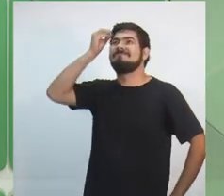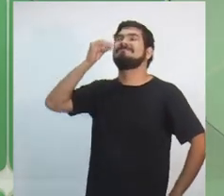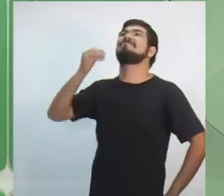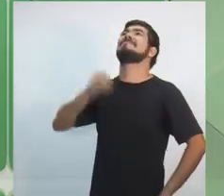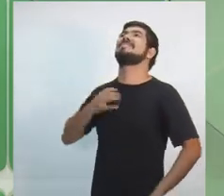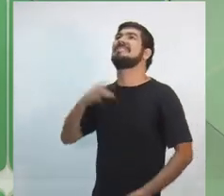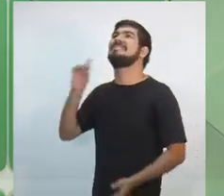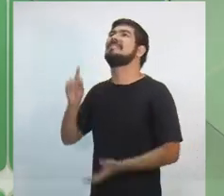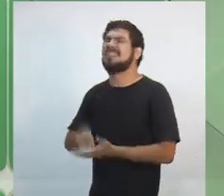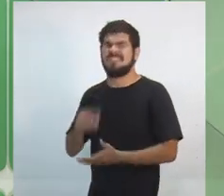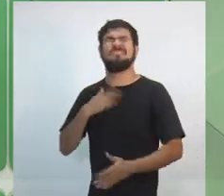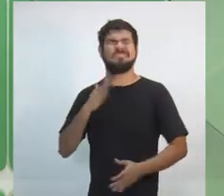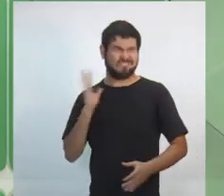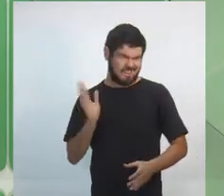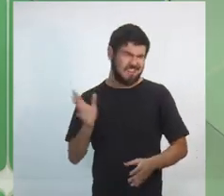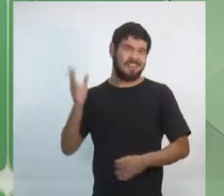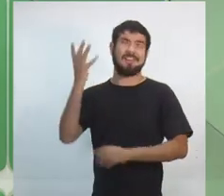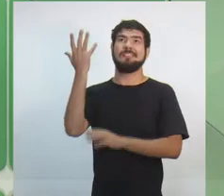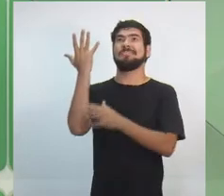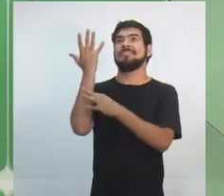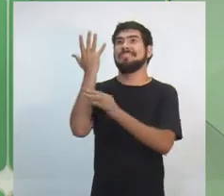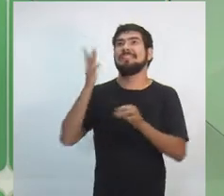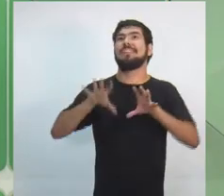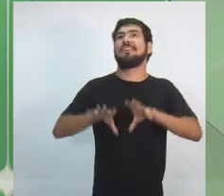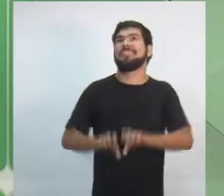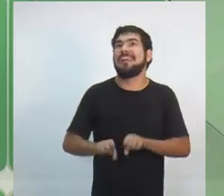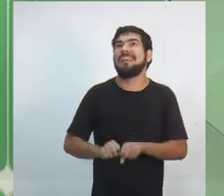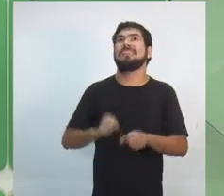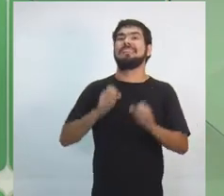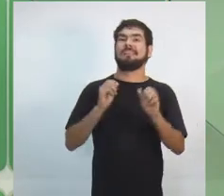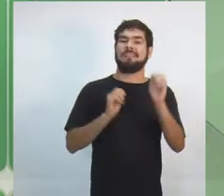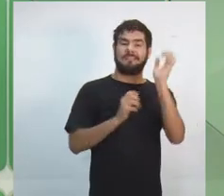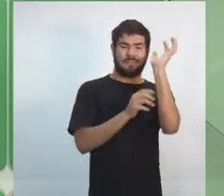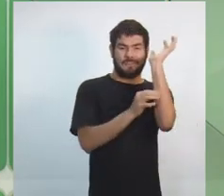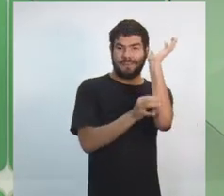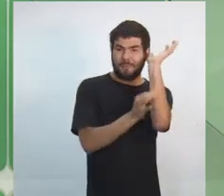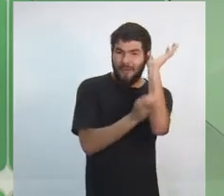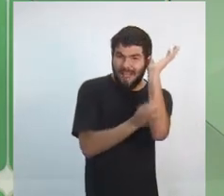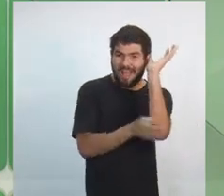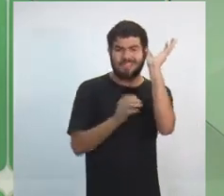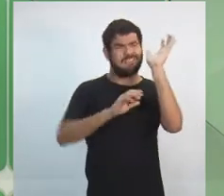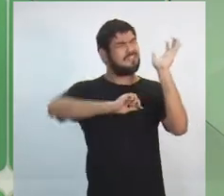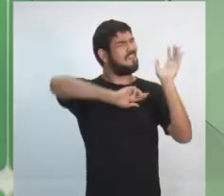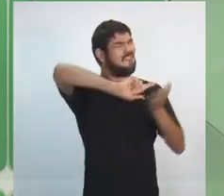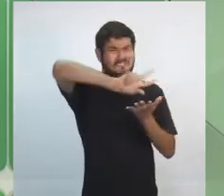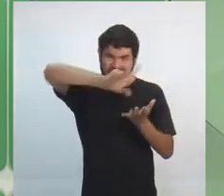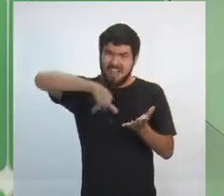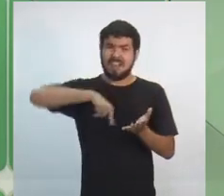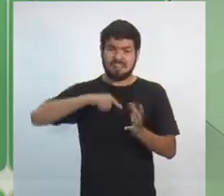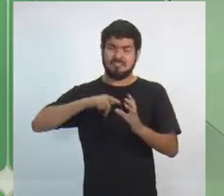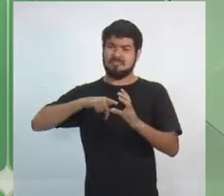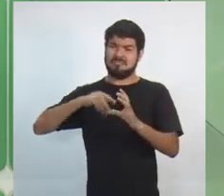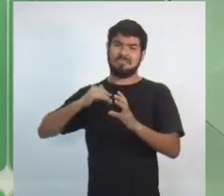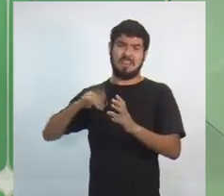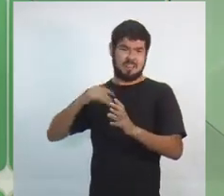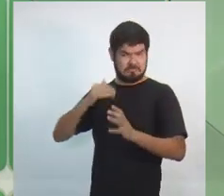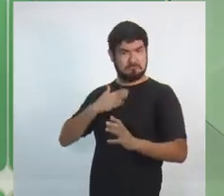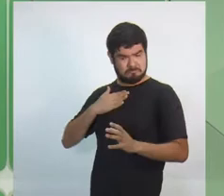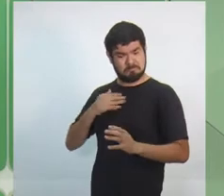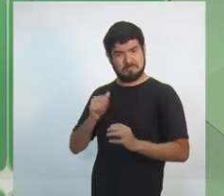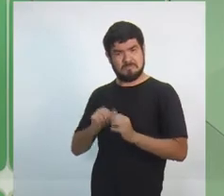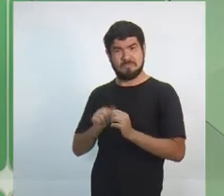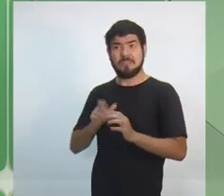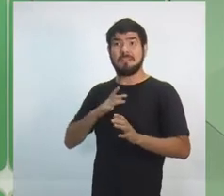na castanha, na borracha, no açaí, em vários outros produtos regionais que estão sendo exportados e que muitas vezes